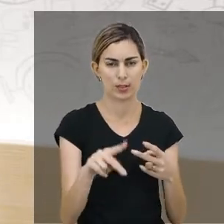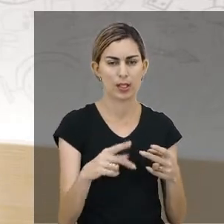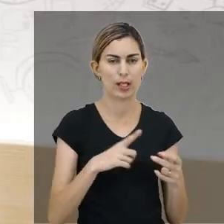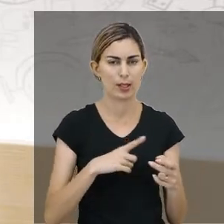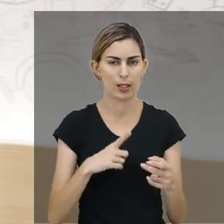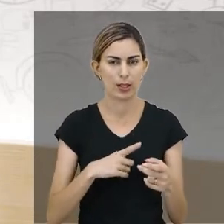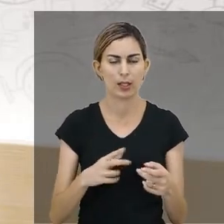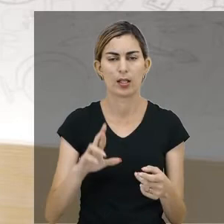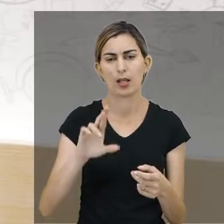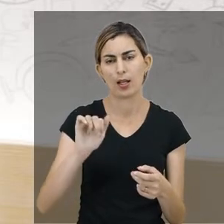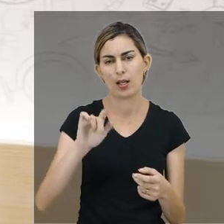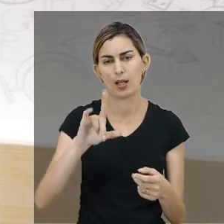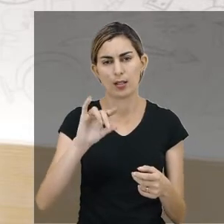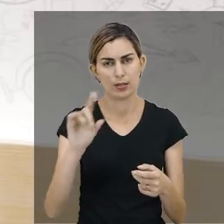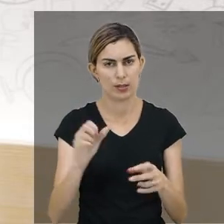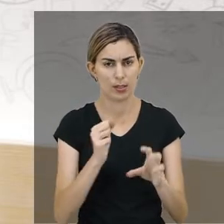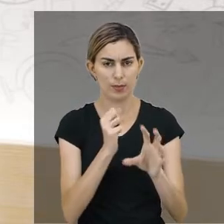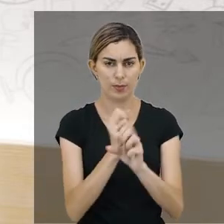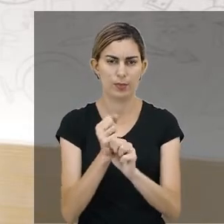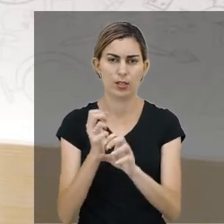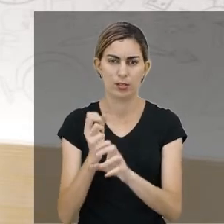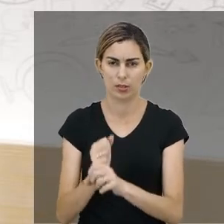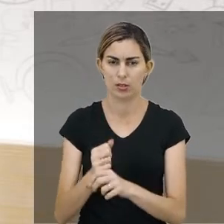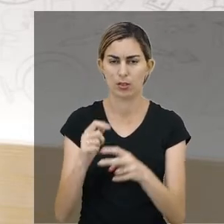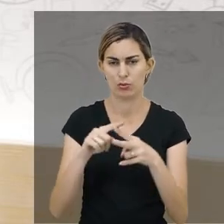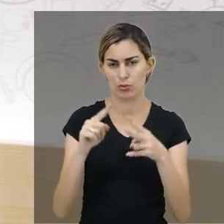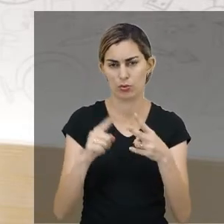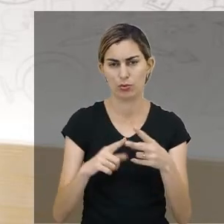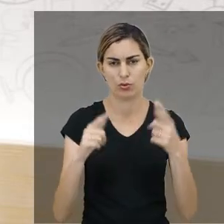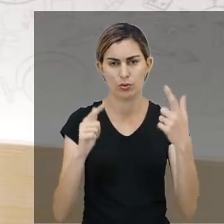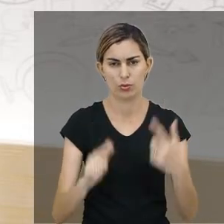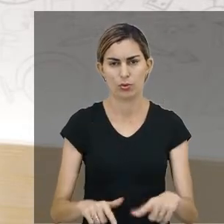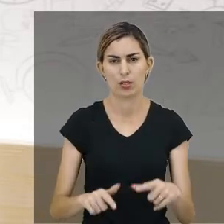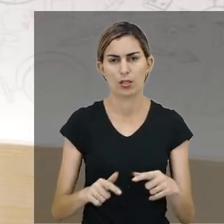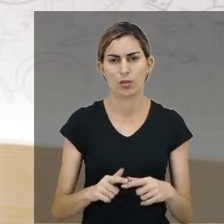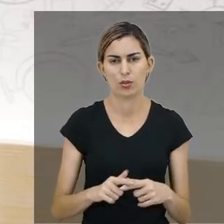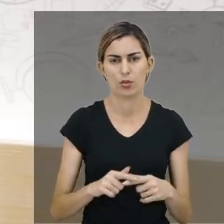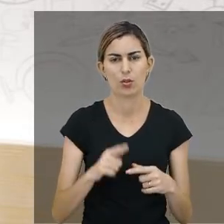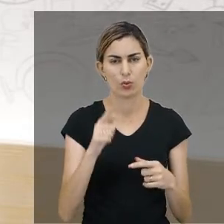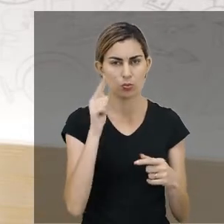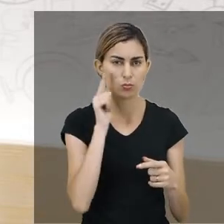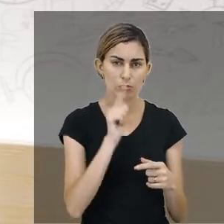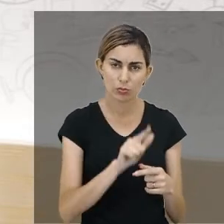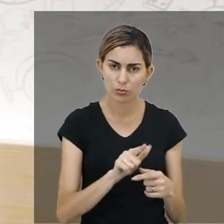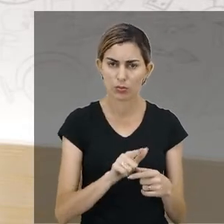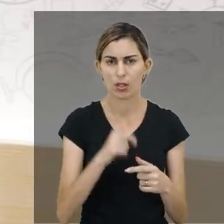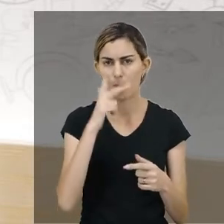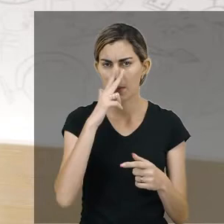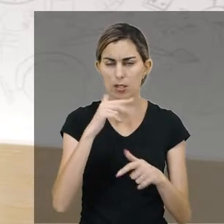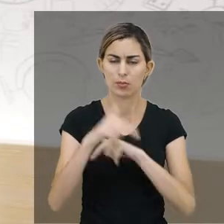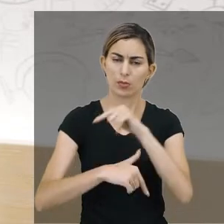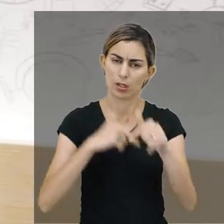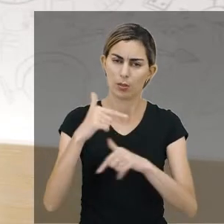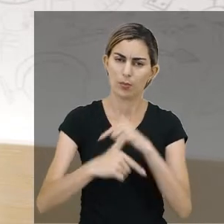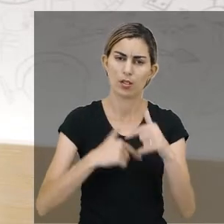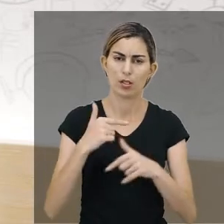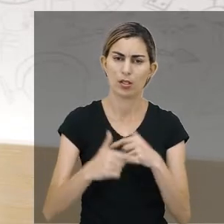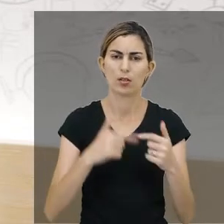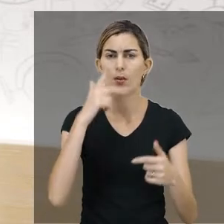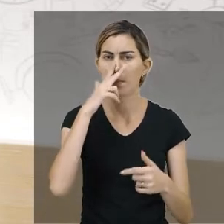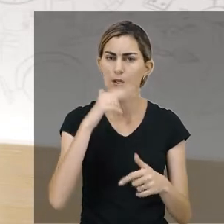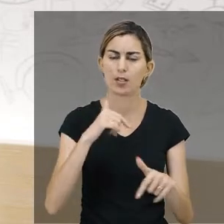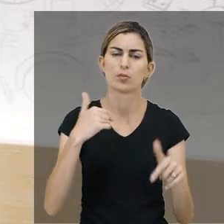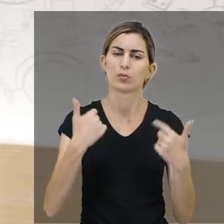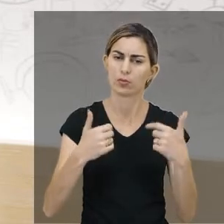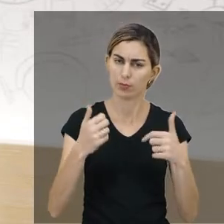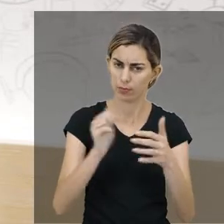caso, teremos que realizar as medições nos dois lugares. Considerando o mesmo trabalhador e a